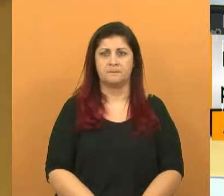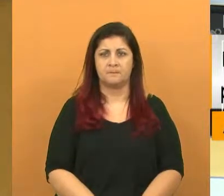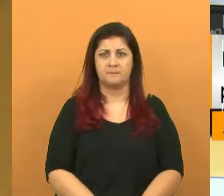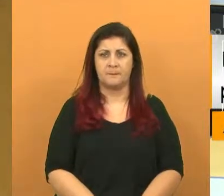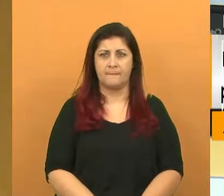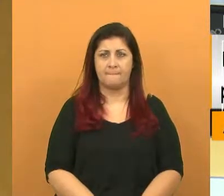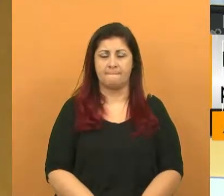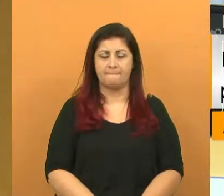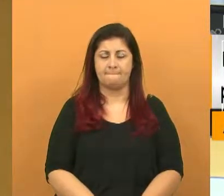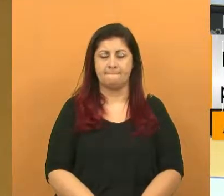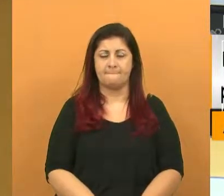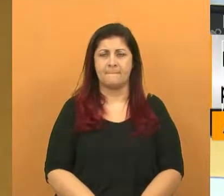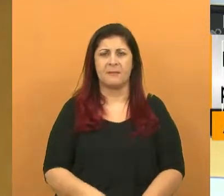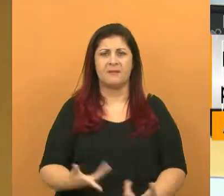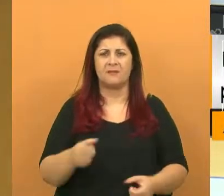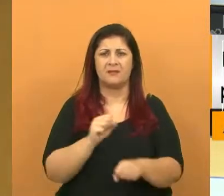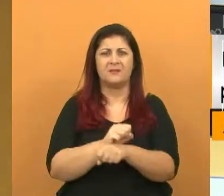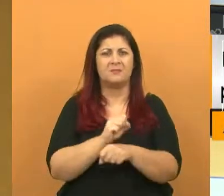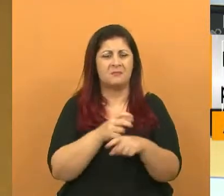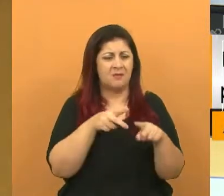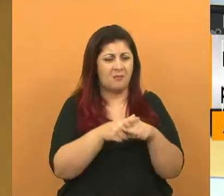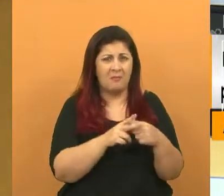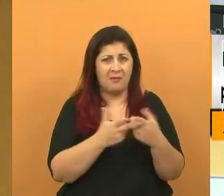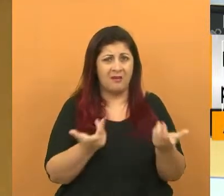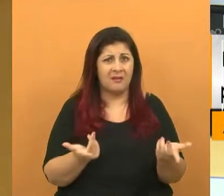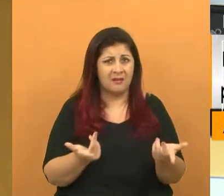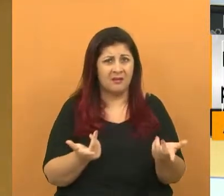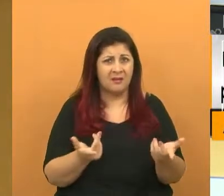Será que enquanto vai chegar a peça, essa doença não vai